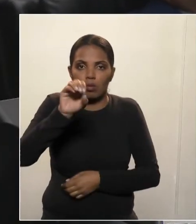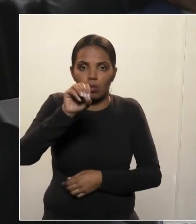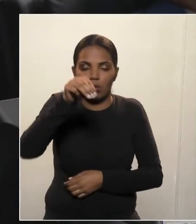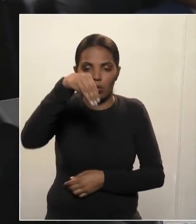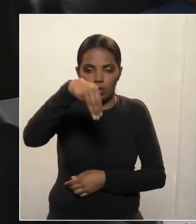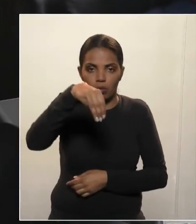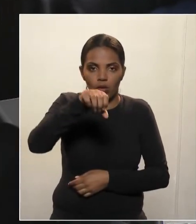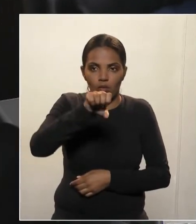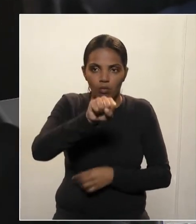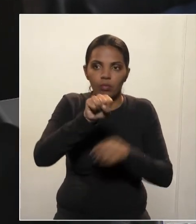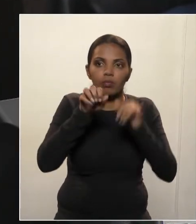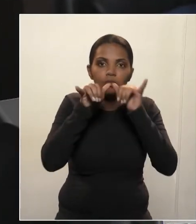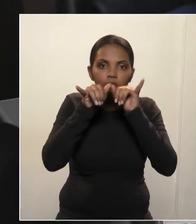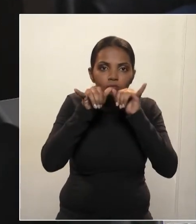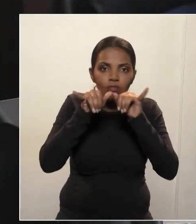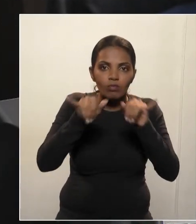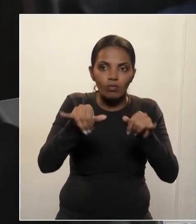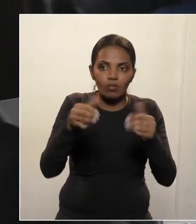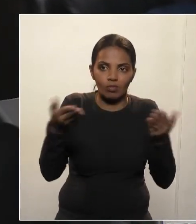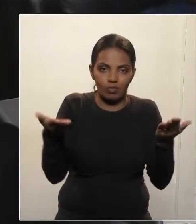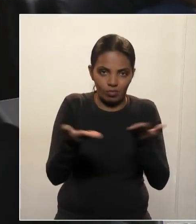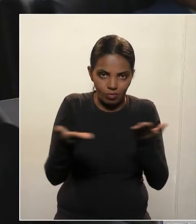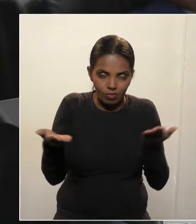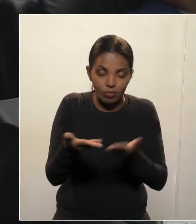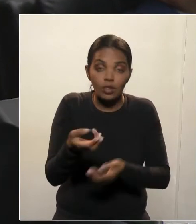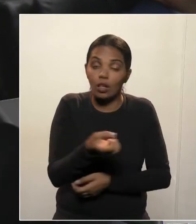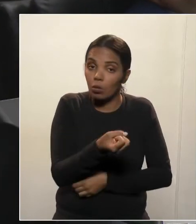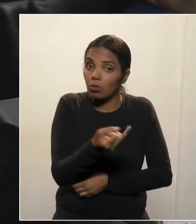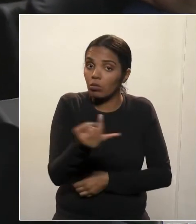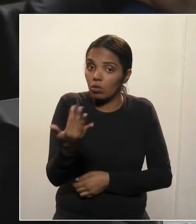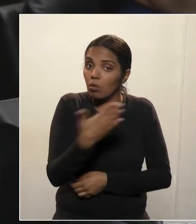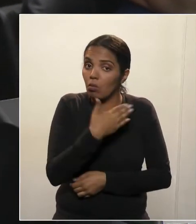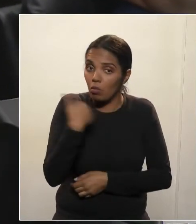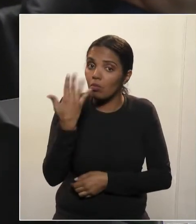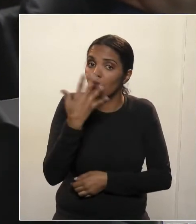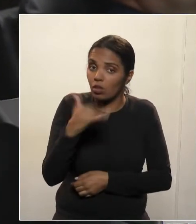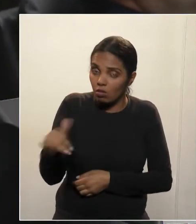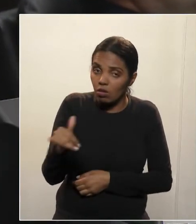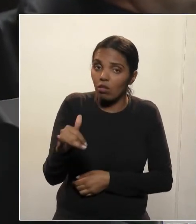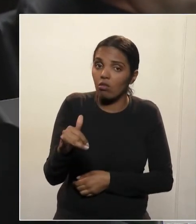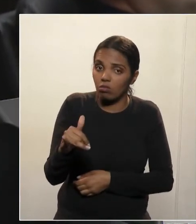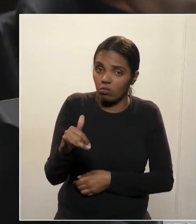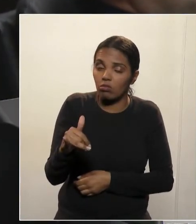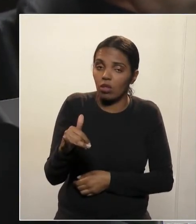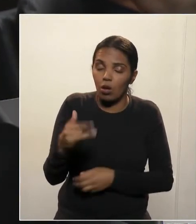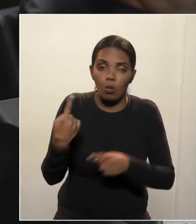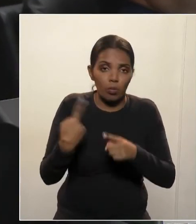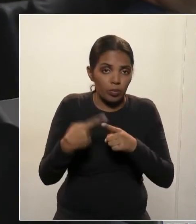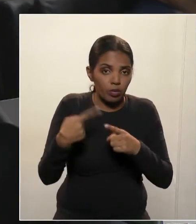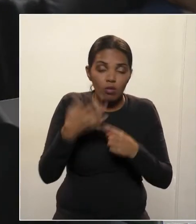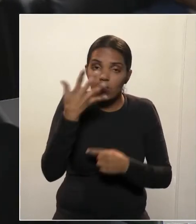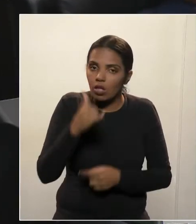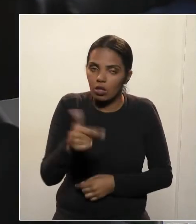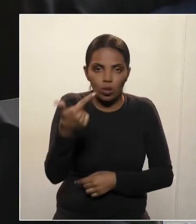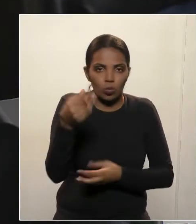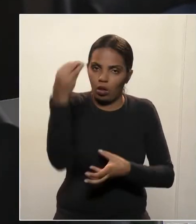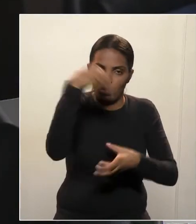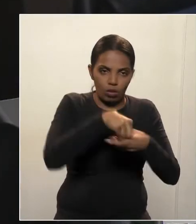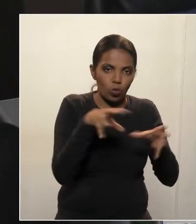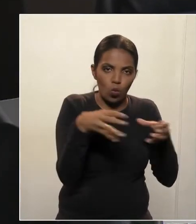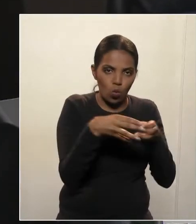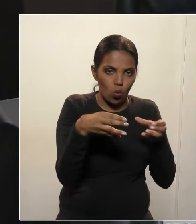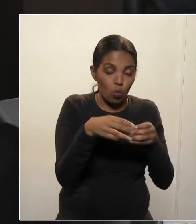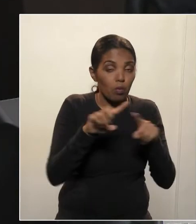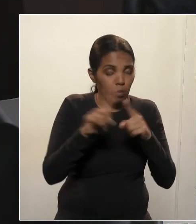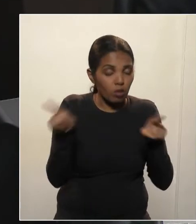hoje, realmente há muitas mortes de crianças, né? Elas não estão no grupo de risco, mas estão sendo muito afetadas